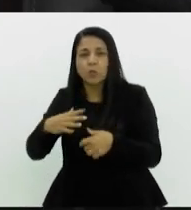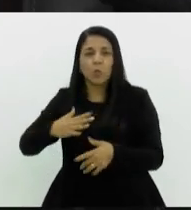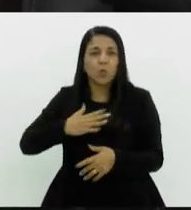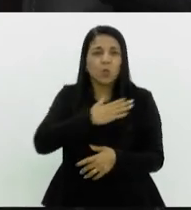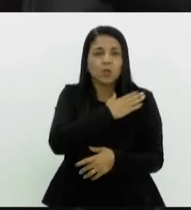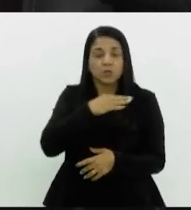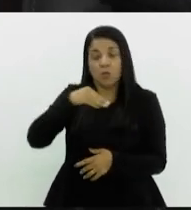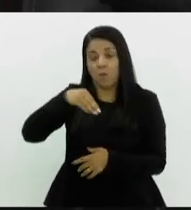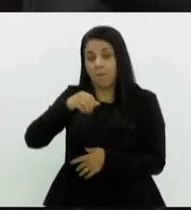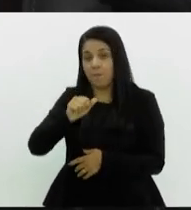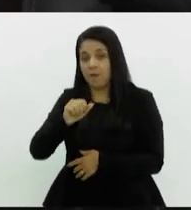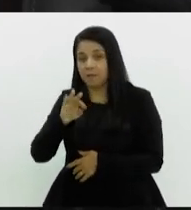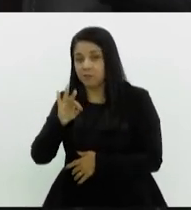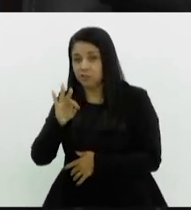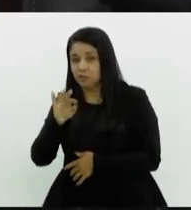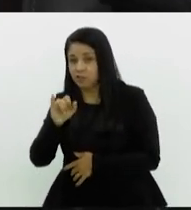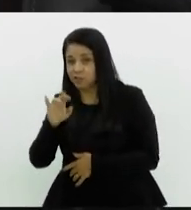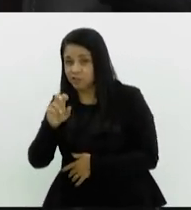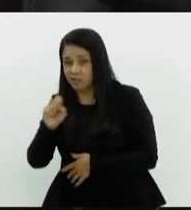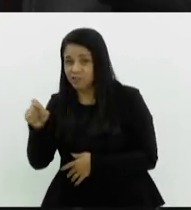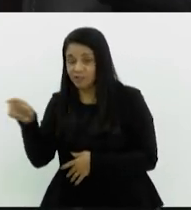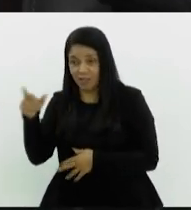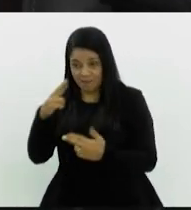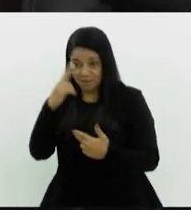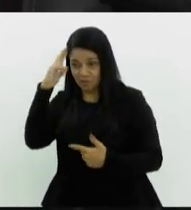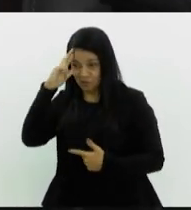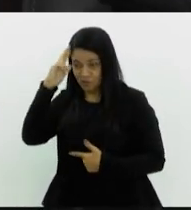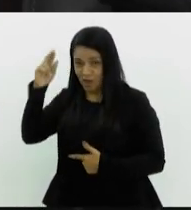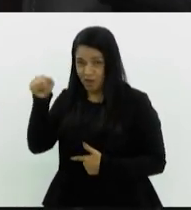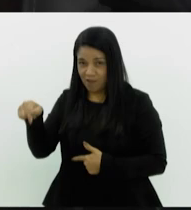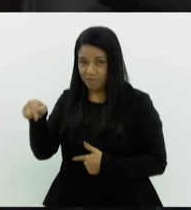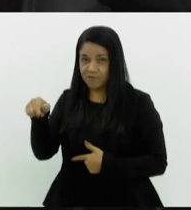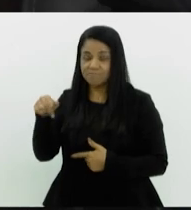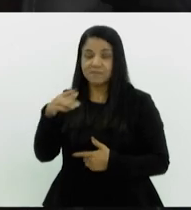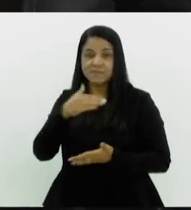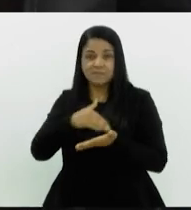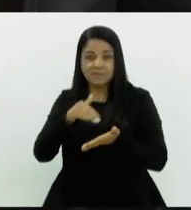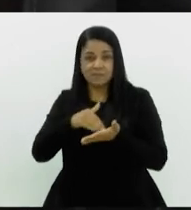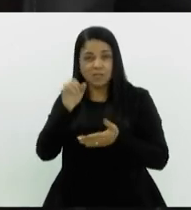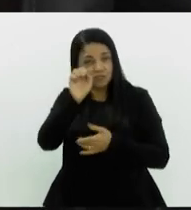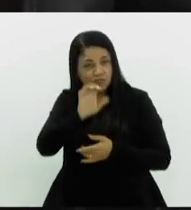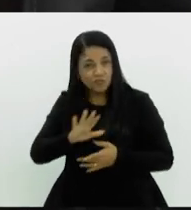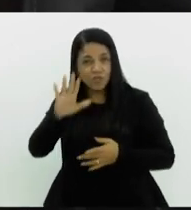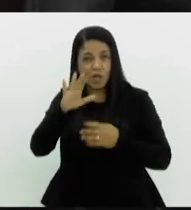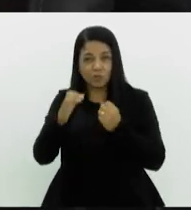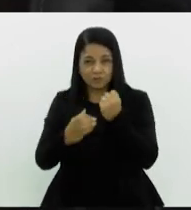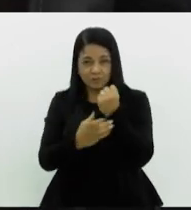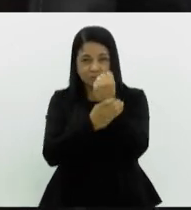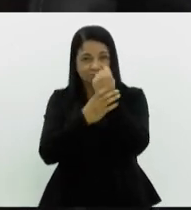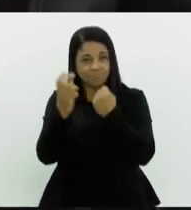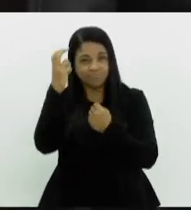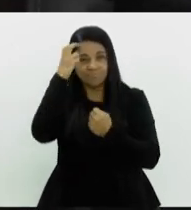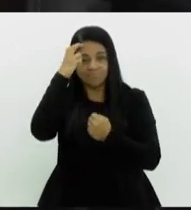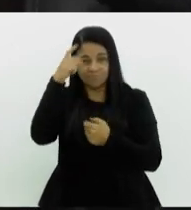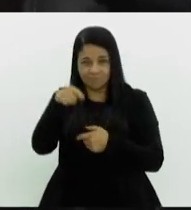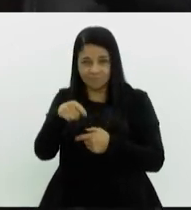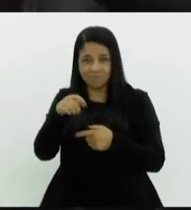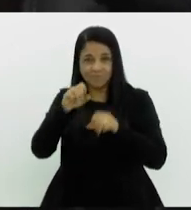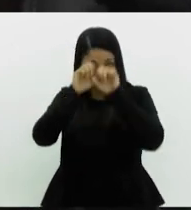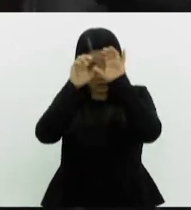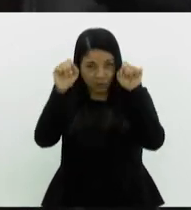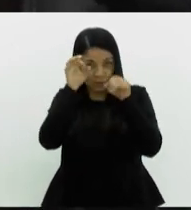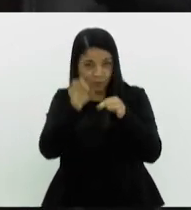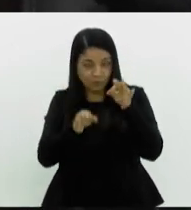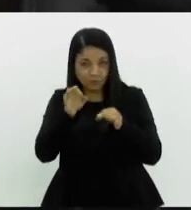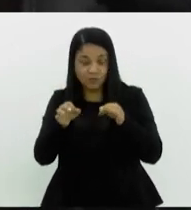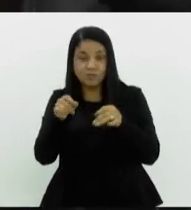está aqui presente, que é o chefe, secretário-geral de Segurança e Inteligência do Tribunal.